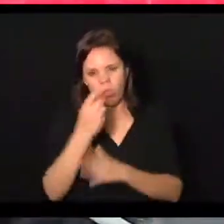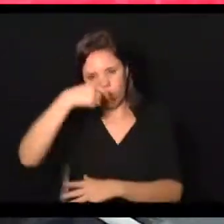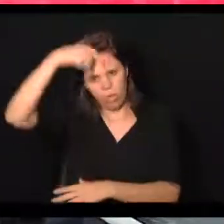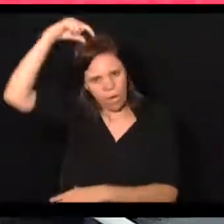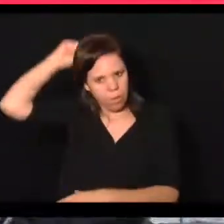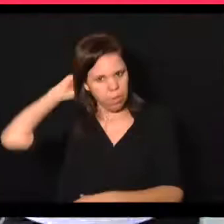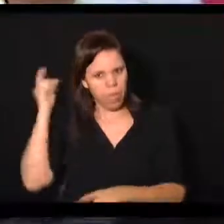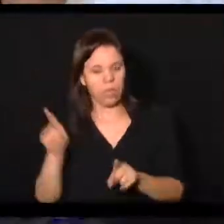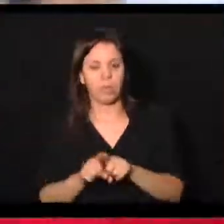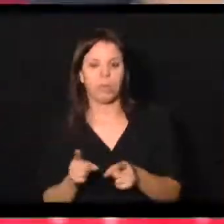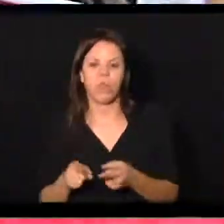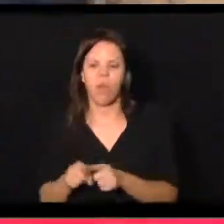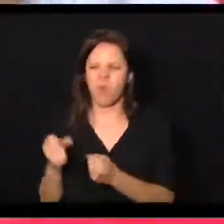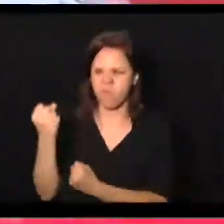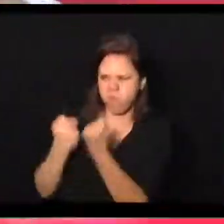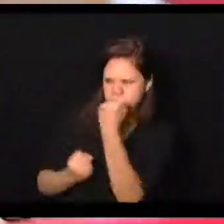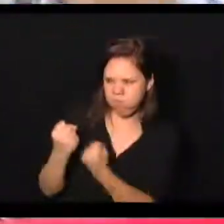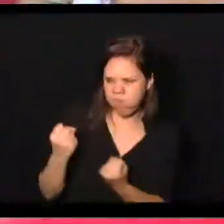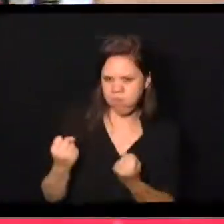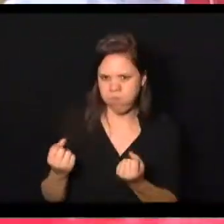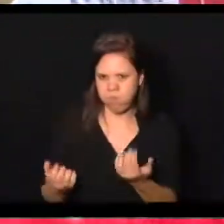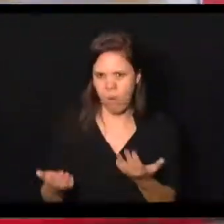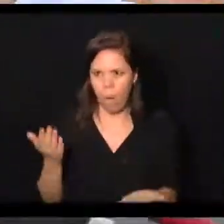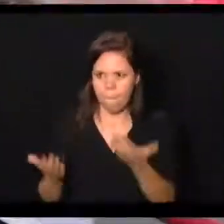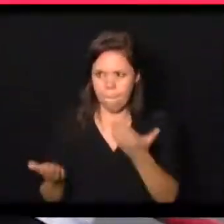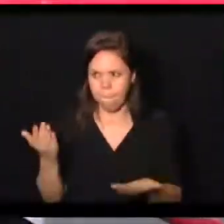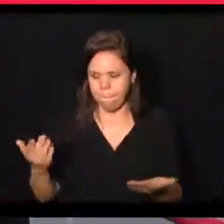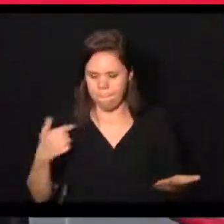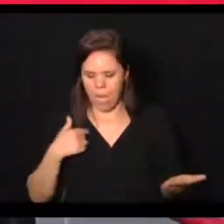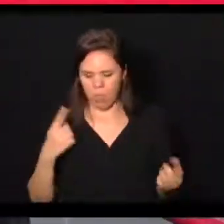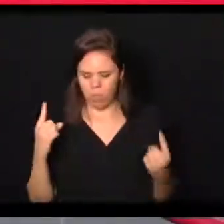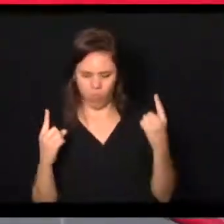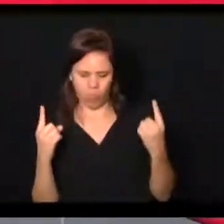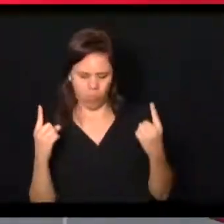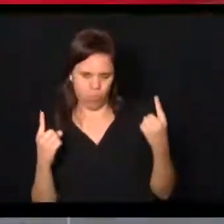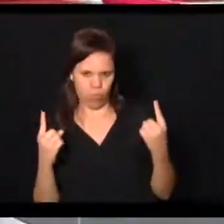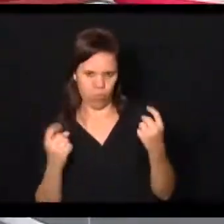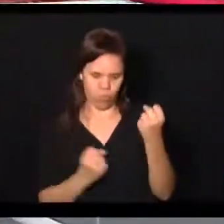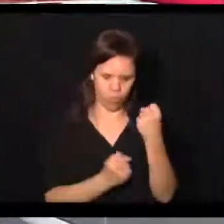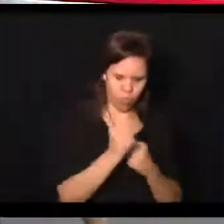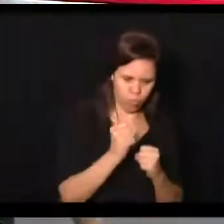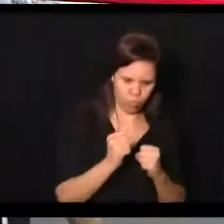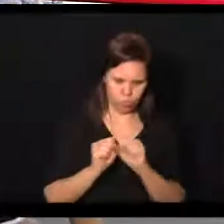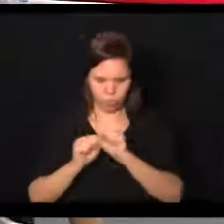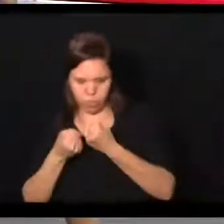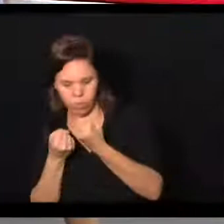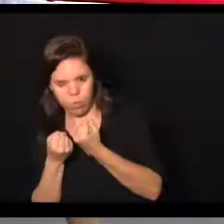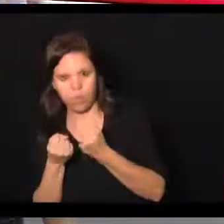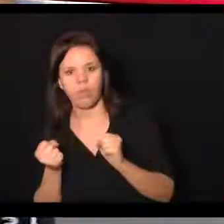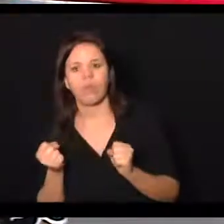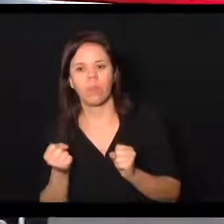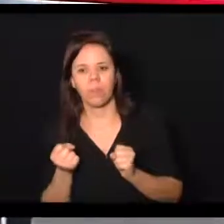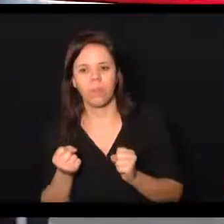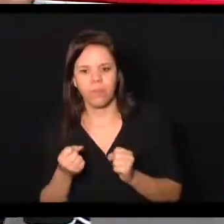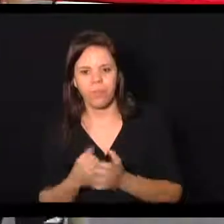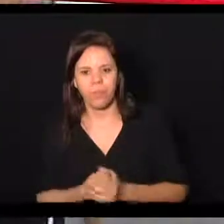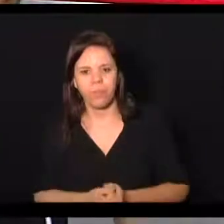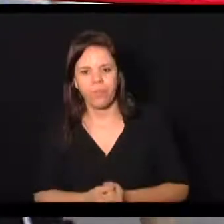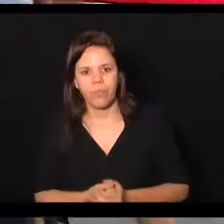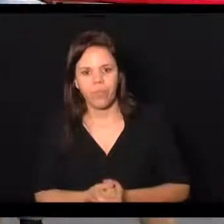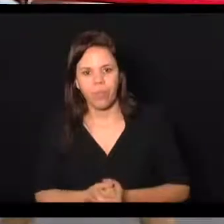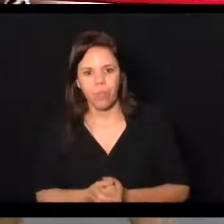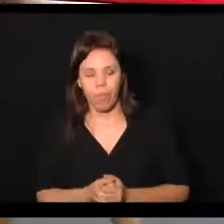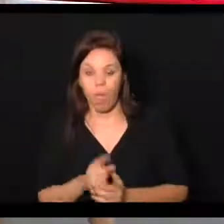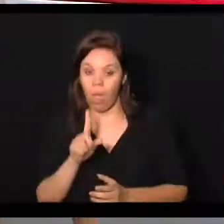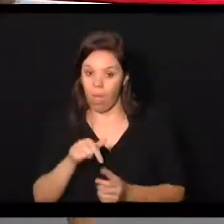por peso, os atletas têm os dois punhos para se defender, para atacar e se defender. Então, é